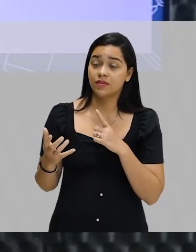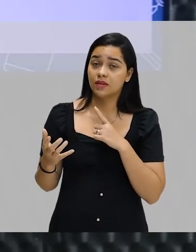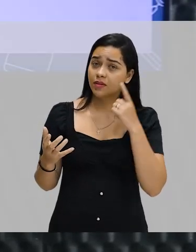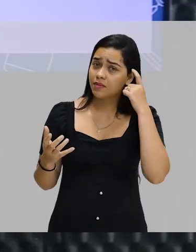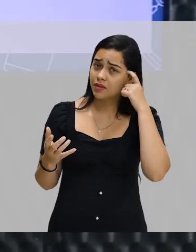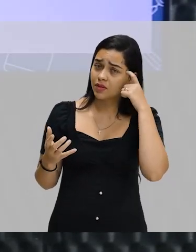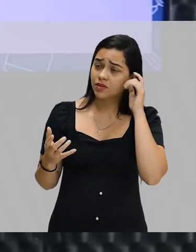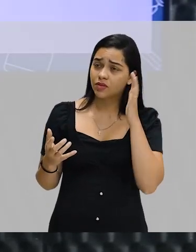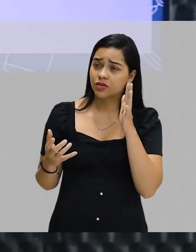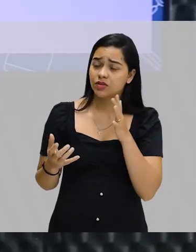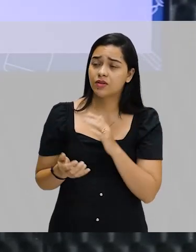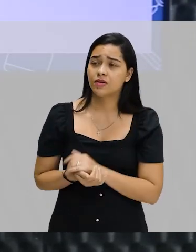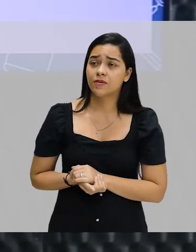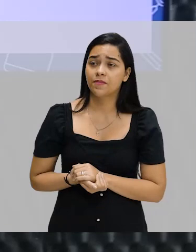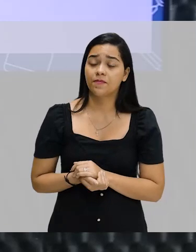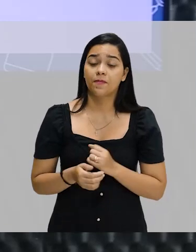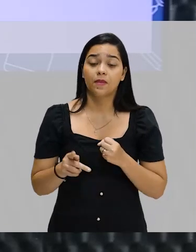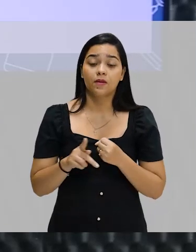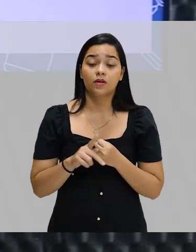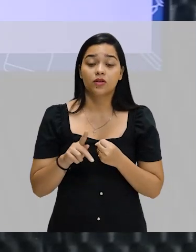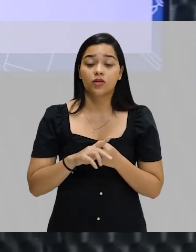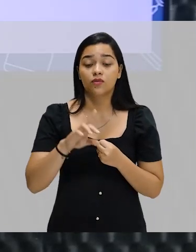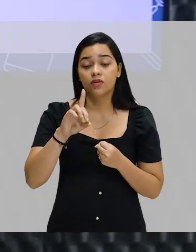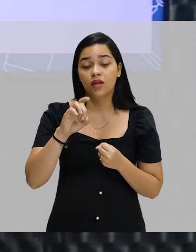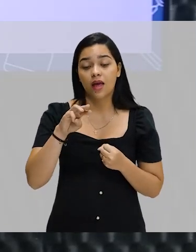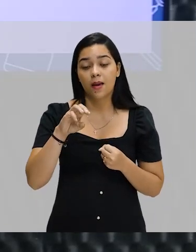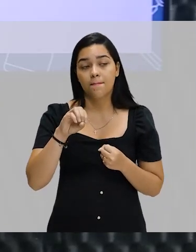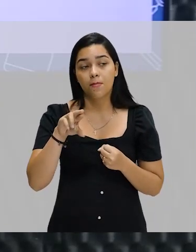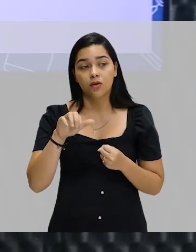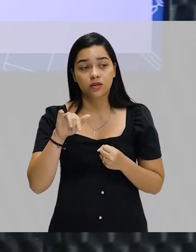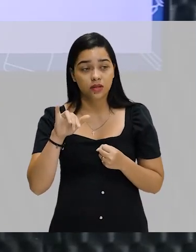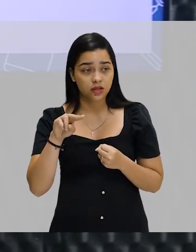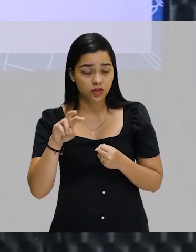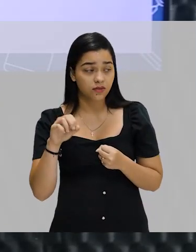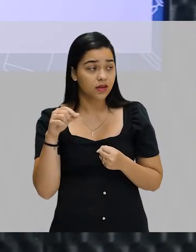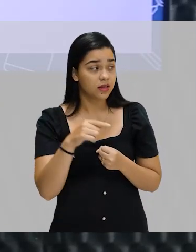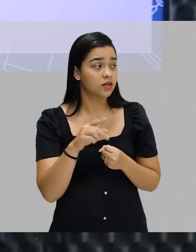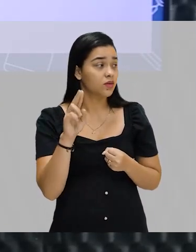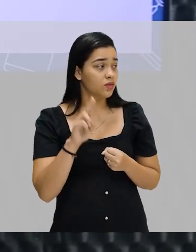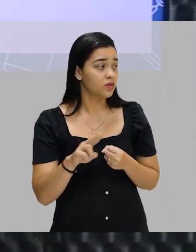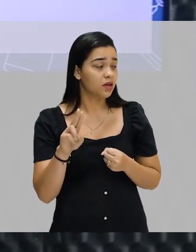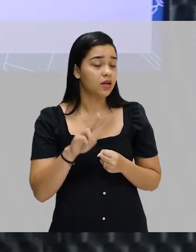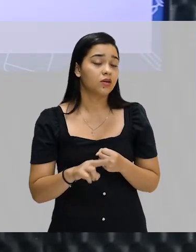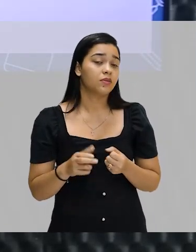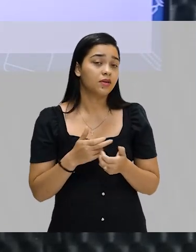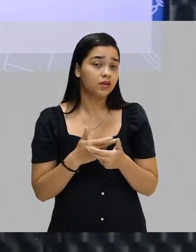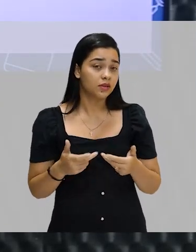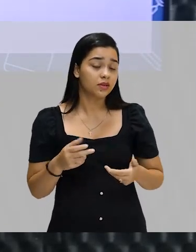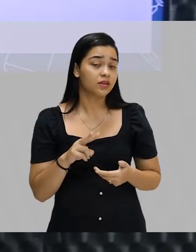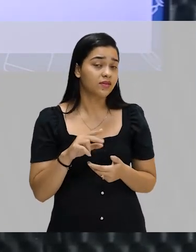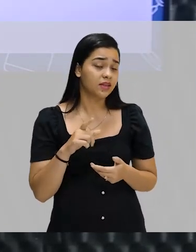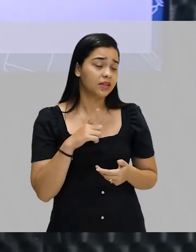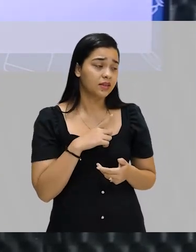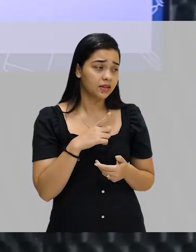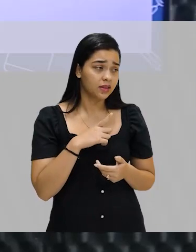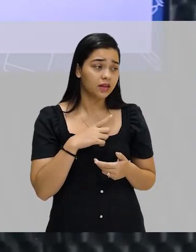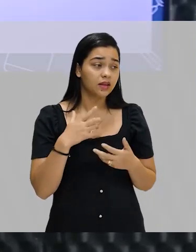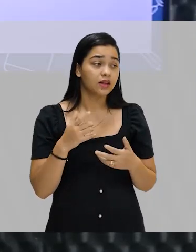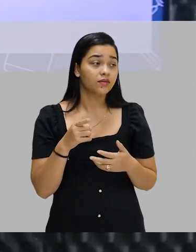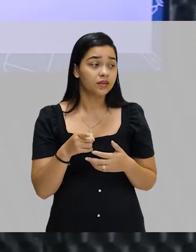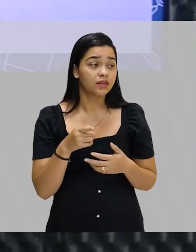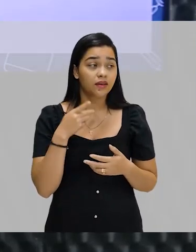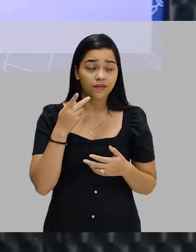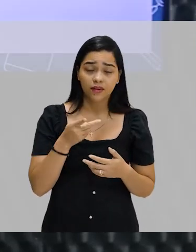Pensou? Pronome demonstrativo, esse utilizado para algo que está perto de quem